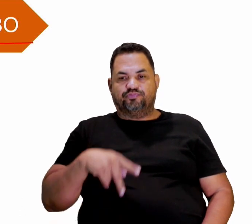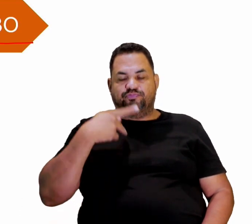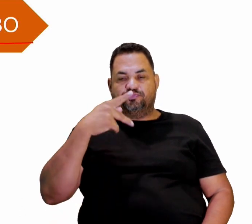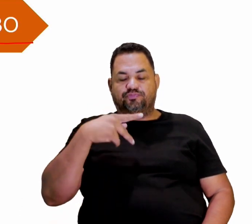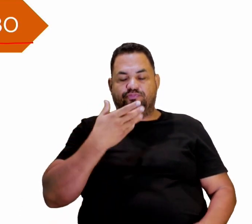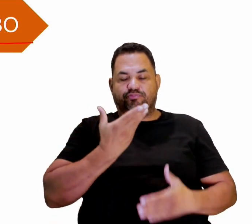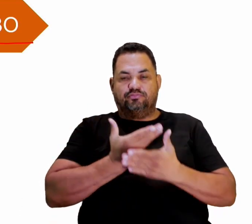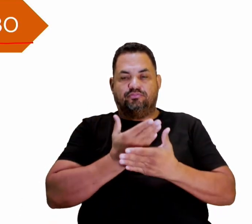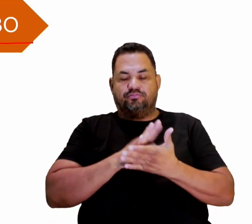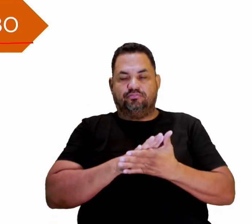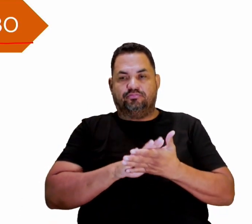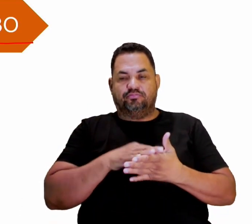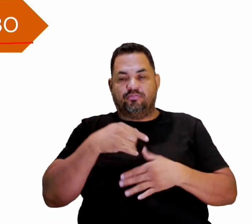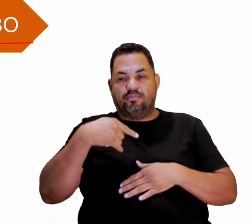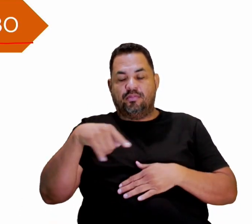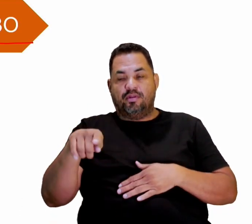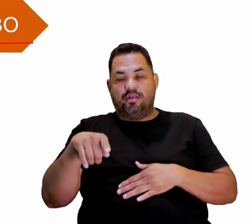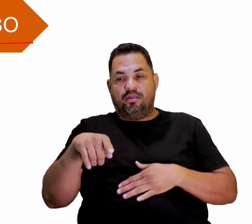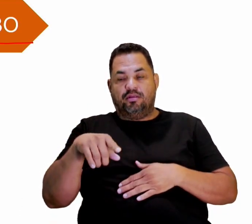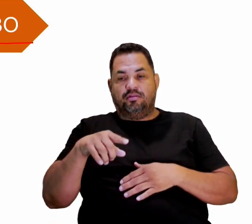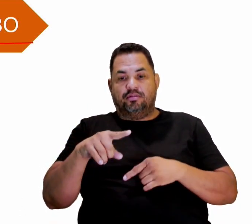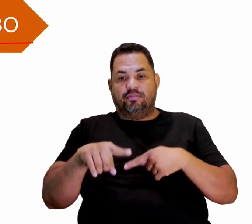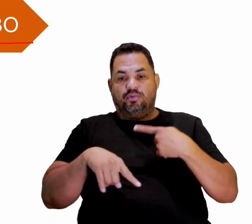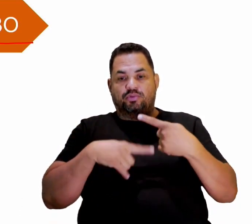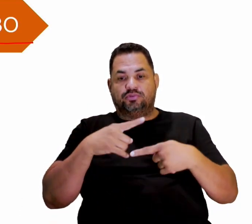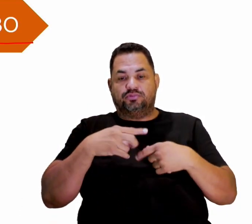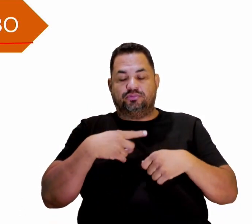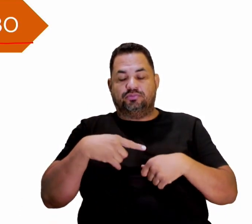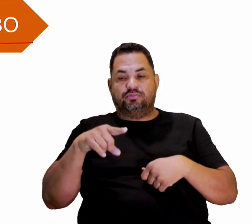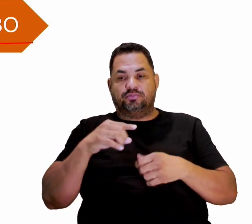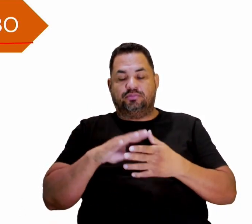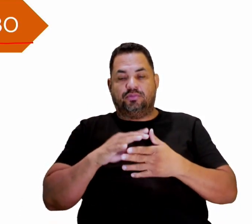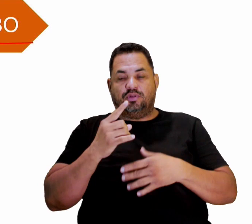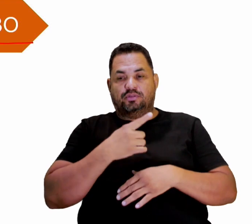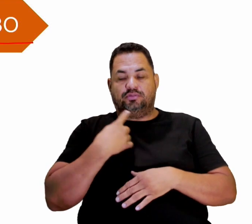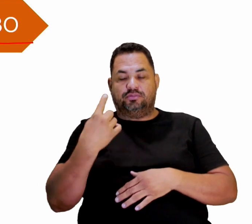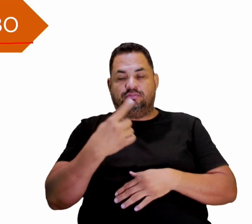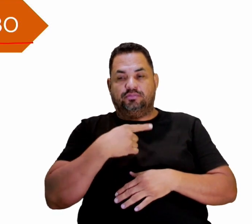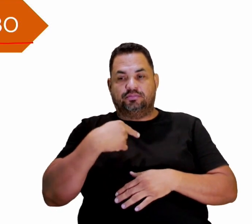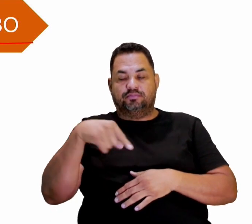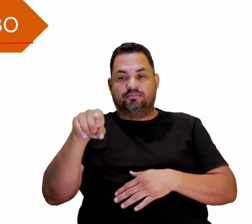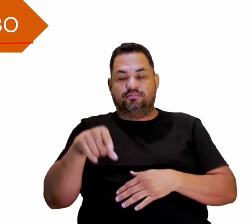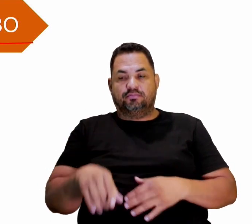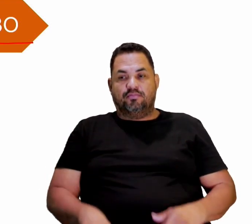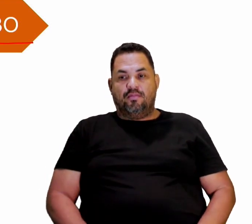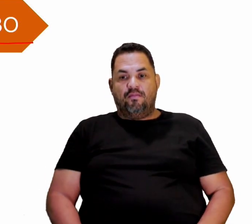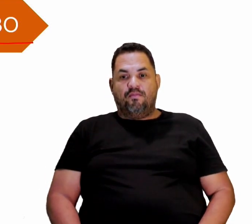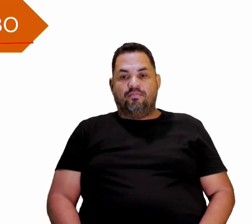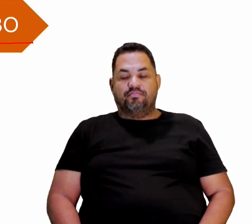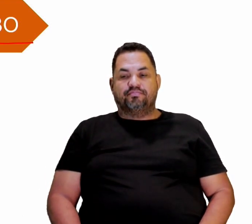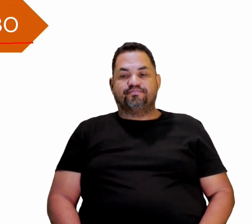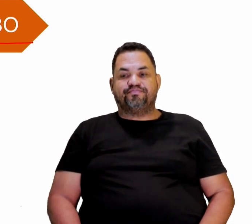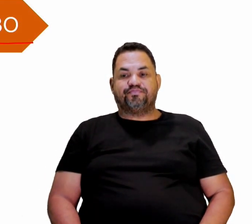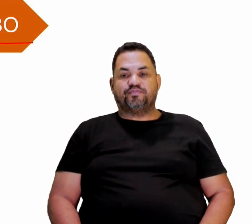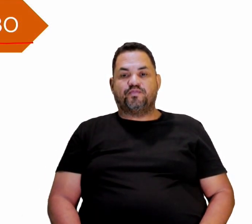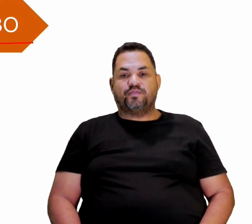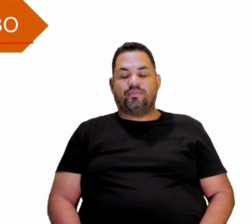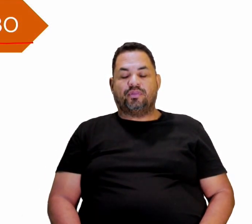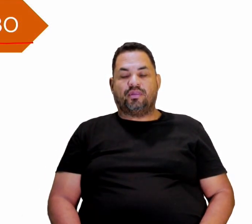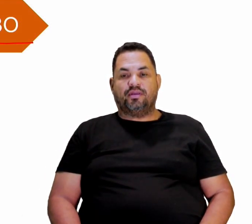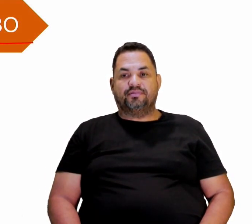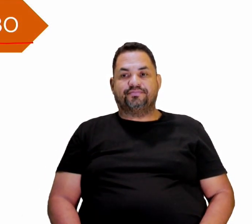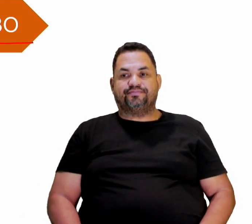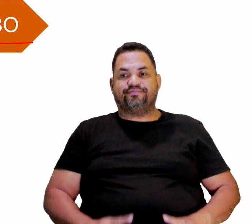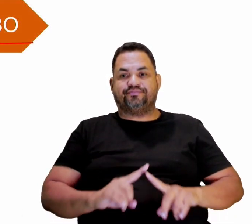com essa tradução de vai vou vamos está falando de futuro certo claro que emigi significa isso mas